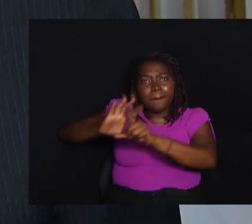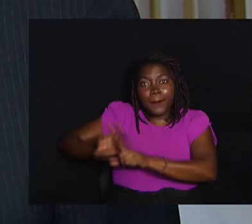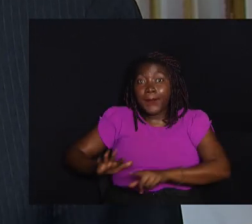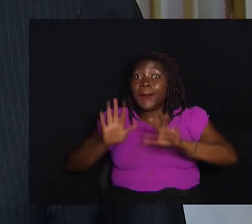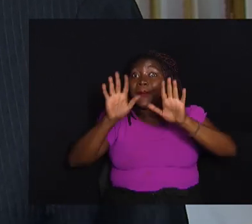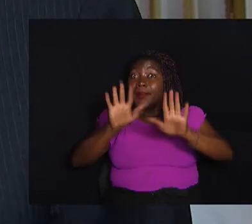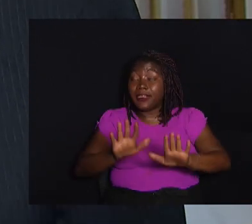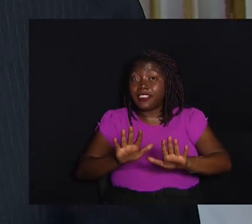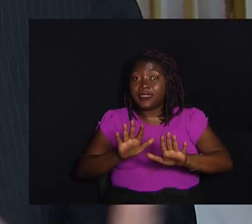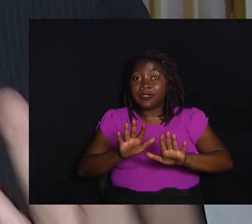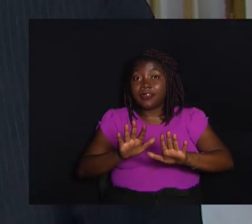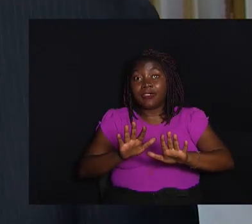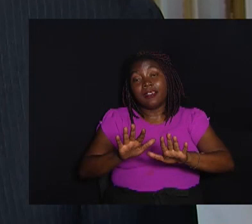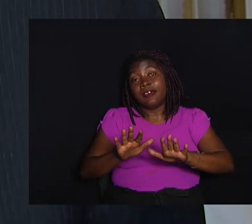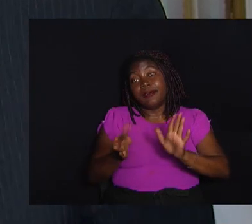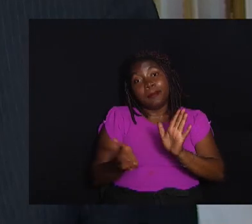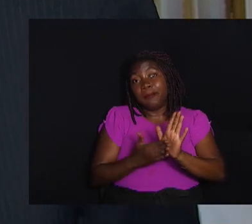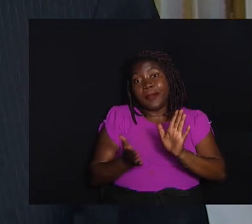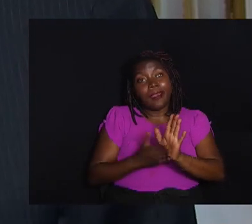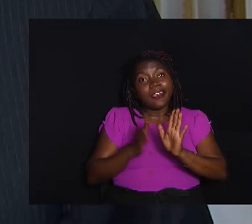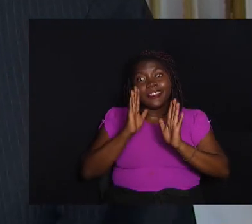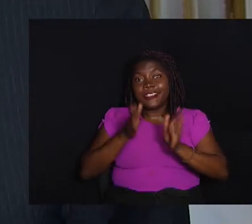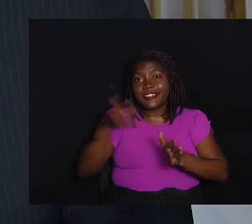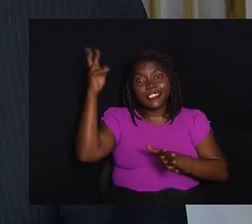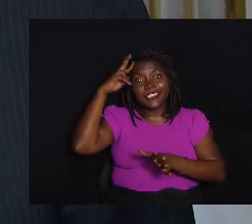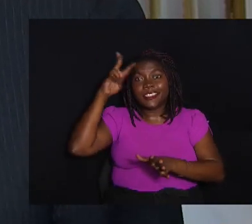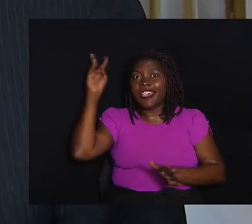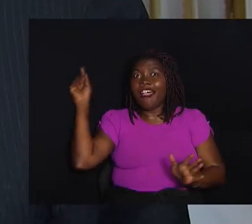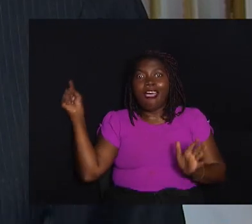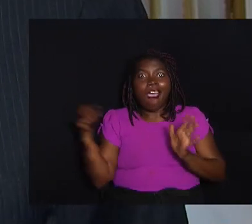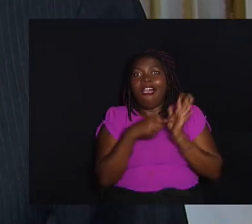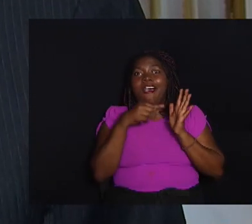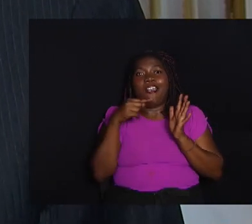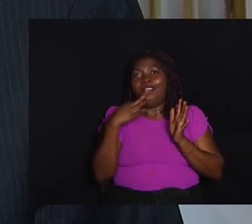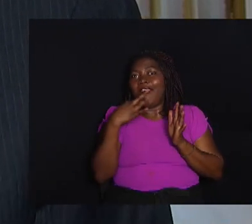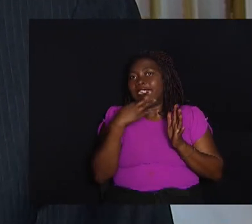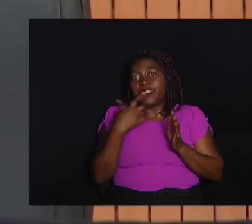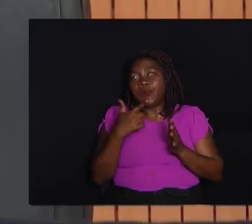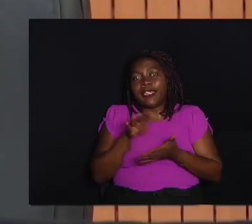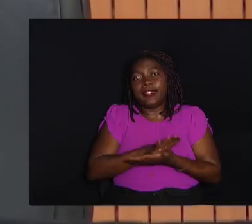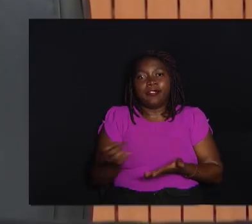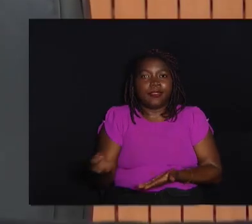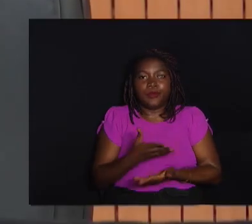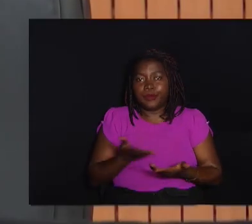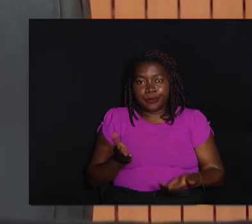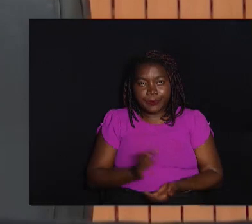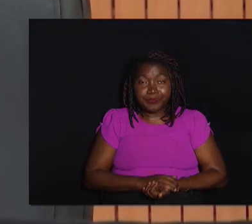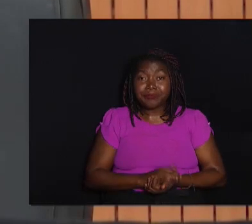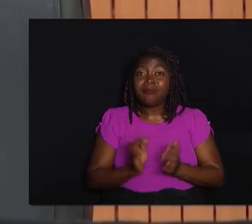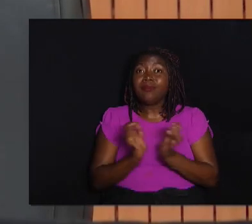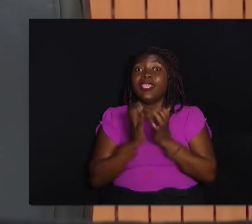mas são pautas que já são históricas e conhecidas e não tem nada de novo nesse sentido. A comissão